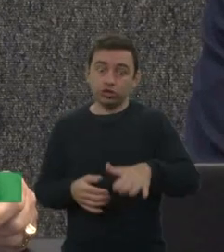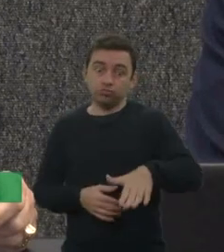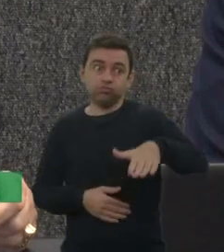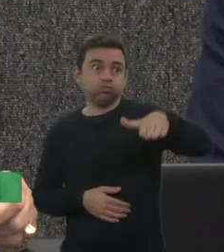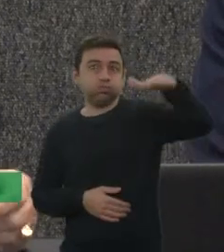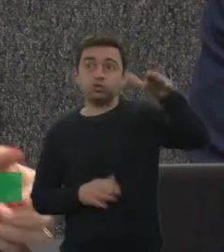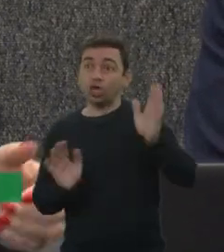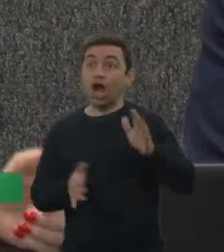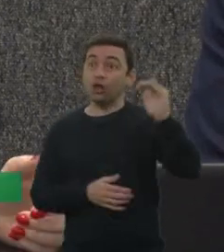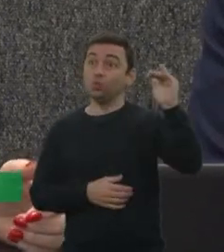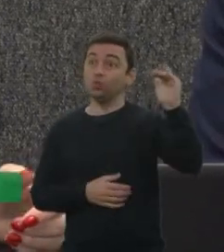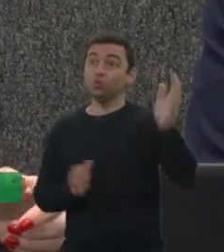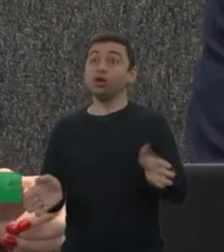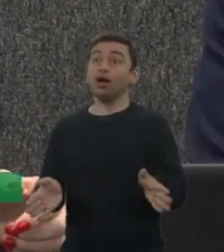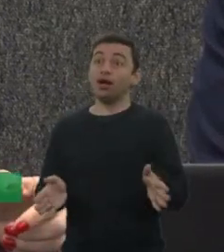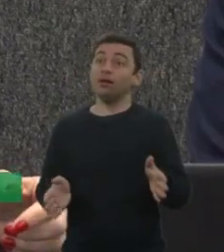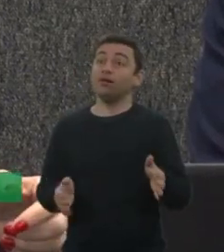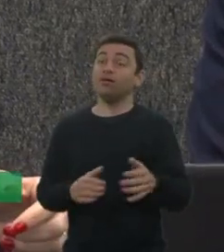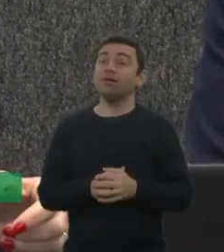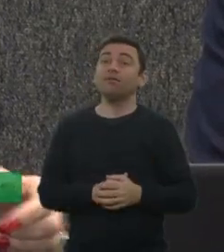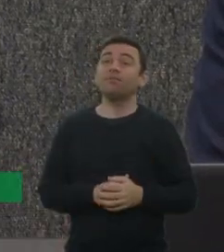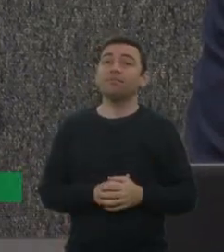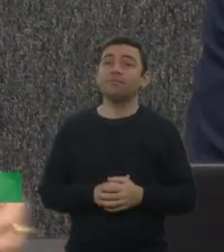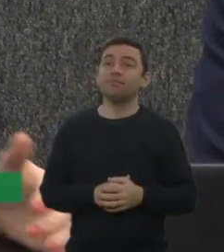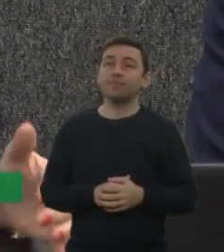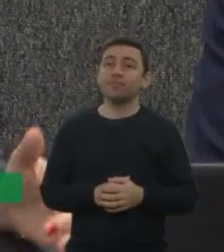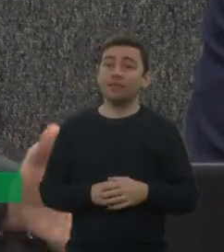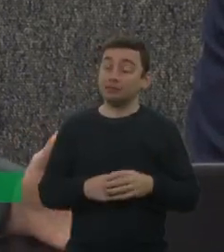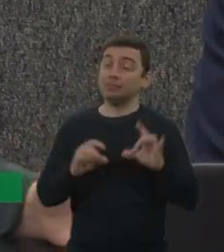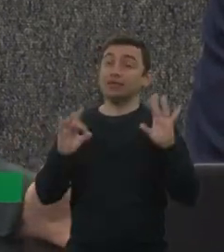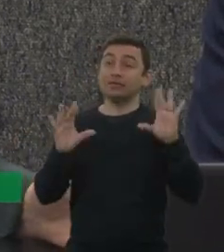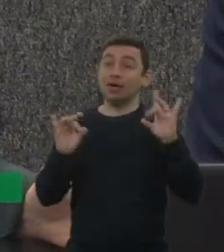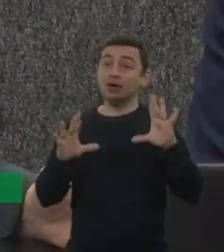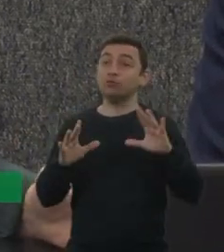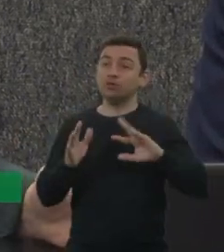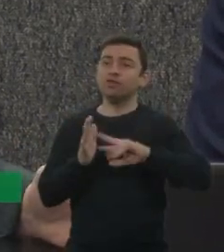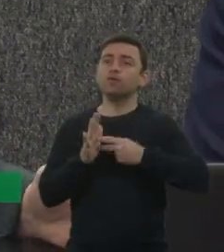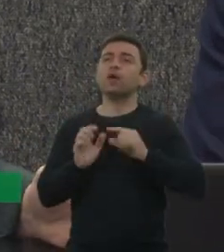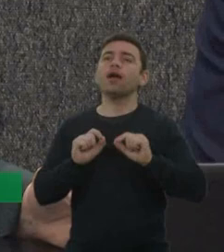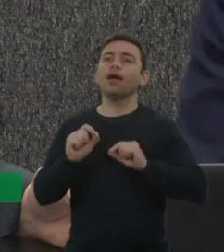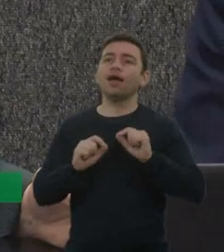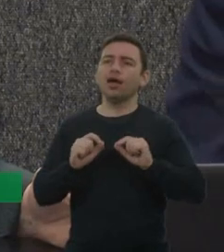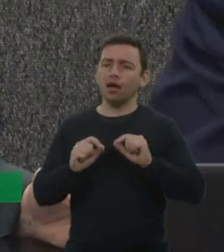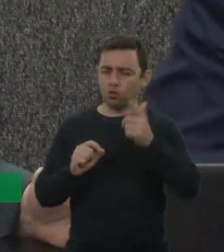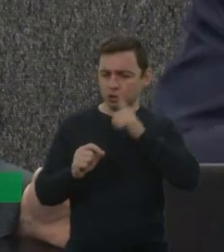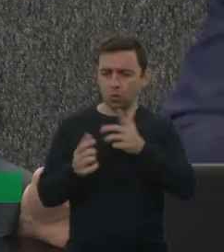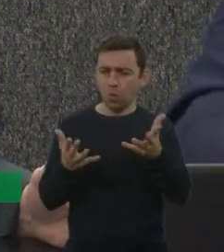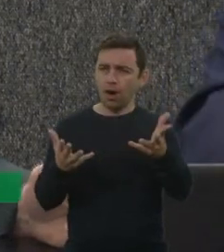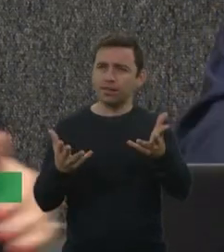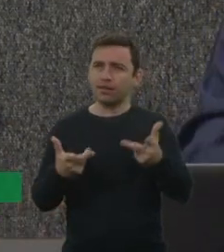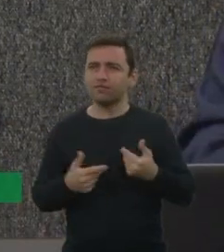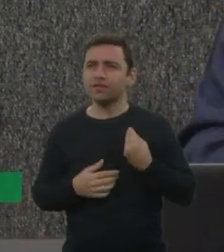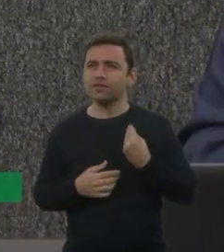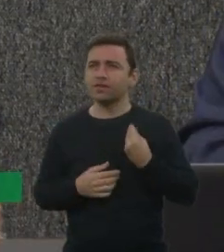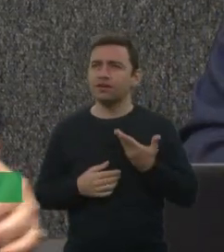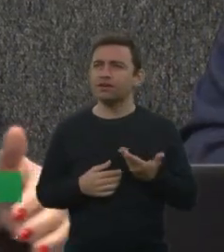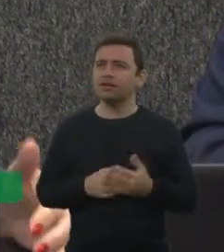gente. É maravilhoso. Significa que a gente deu qualidade que